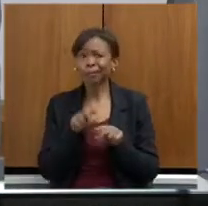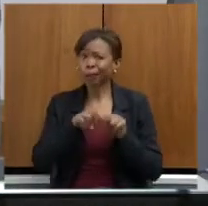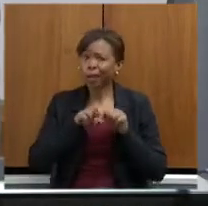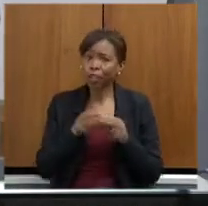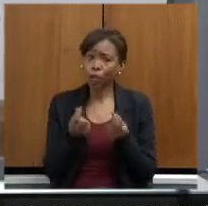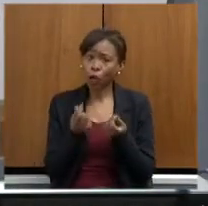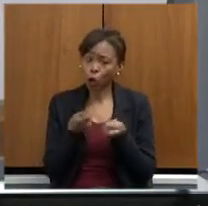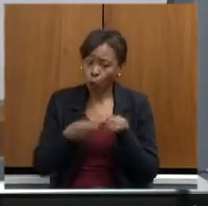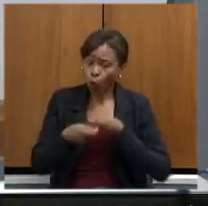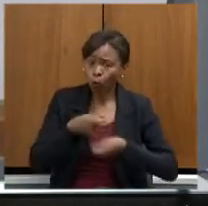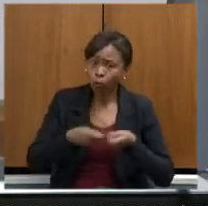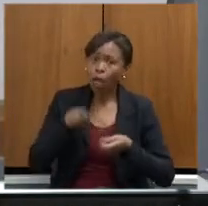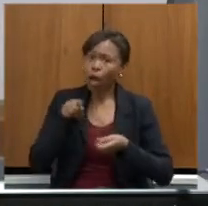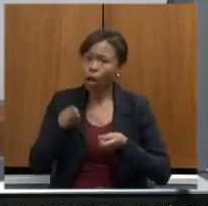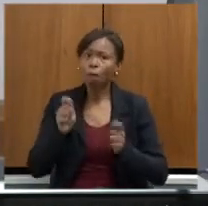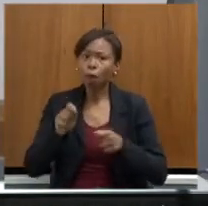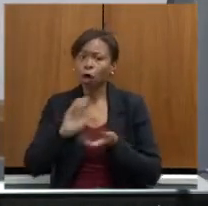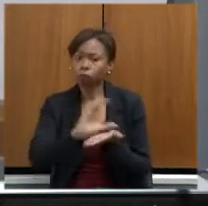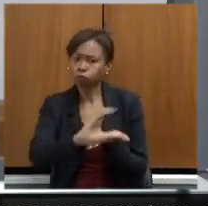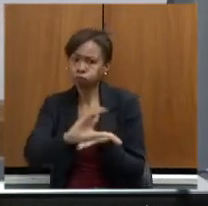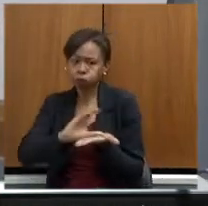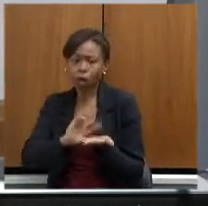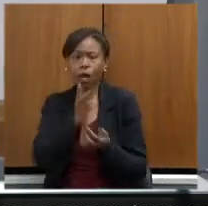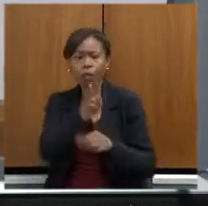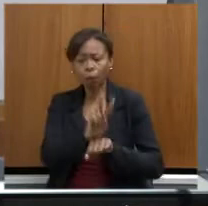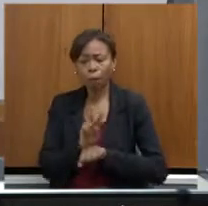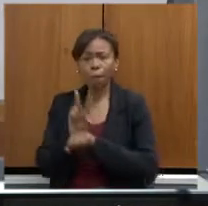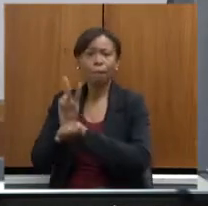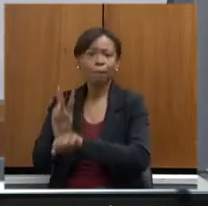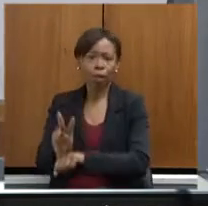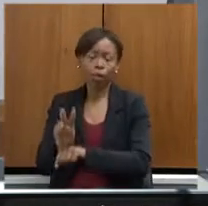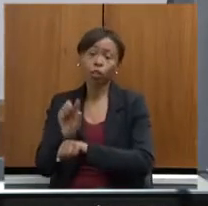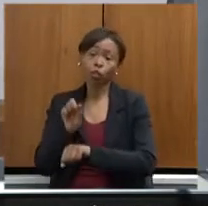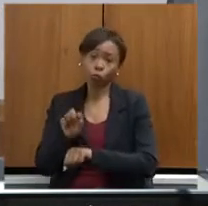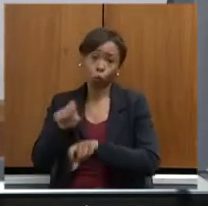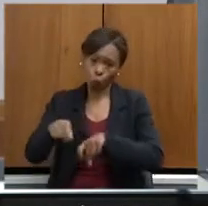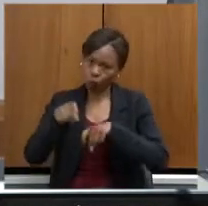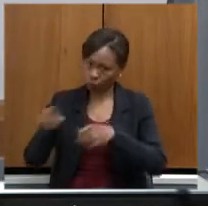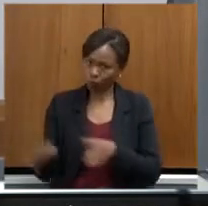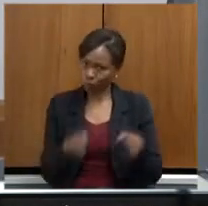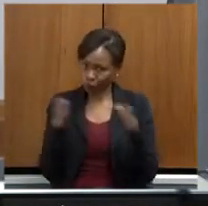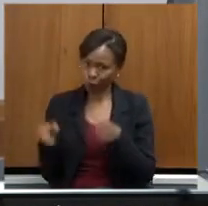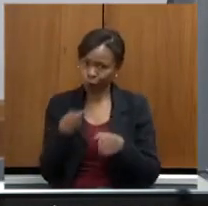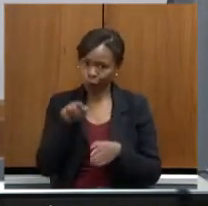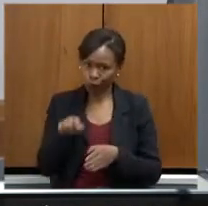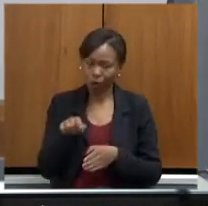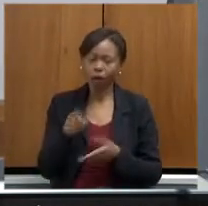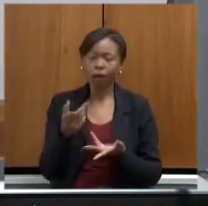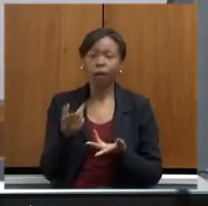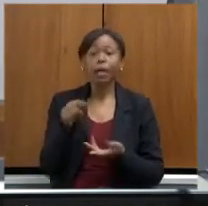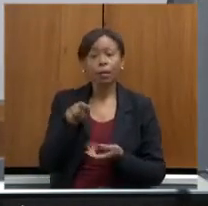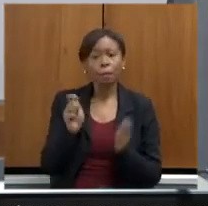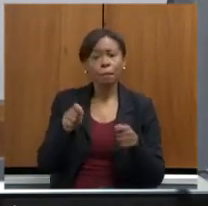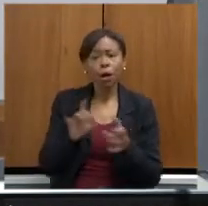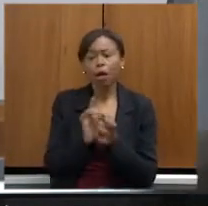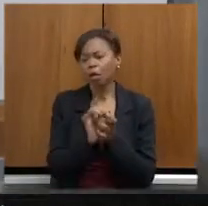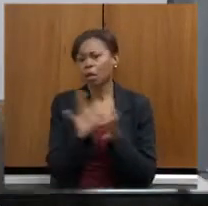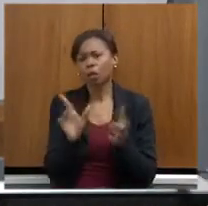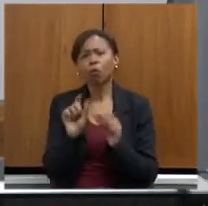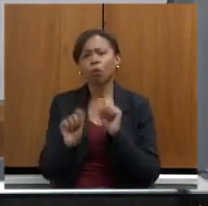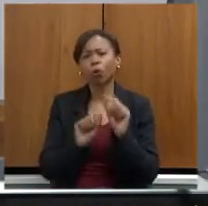vai ter acesso ao crédito tô falando só de voz Rural que é o nosso caso ele vai ter acesso ao crédito ele vai ter acesso